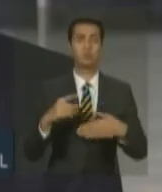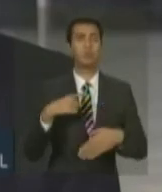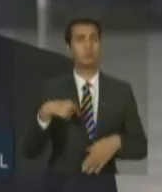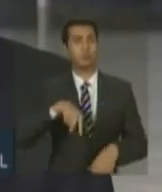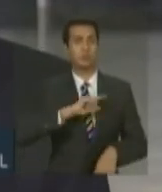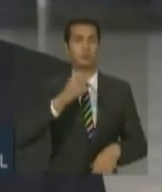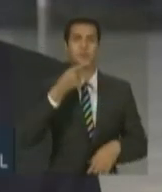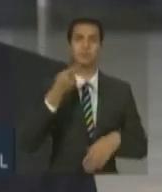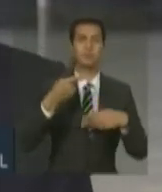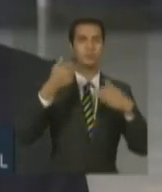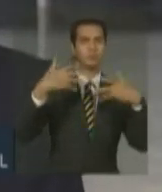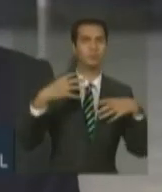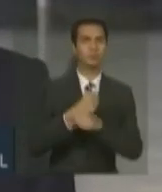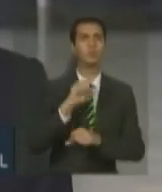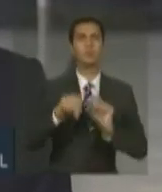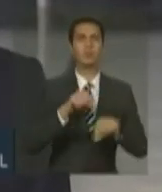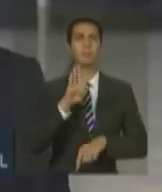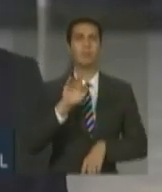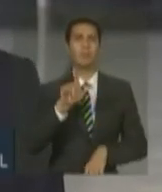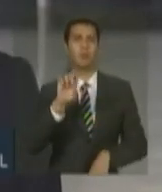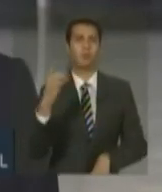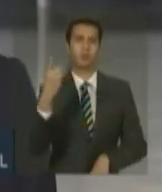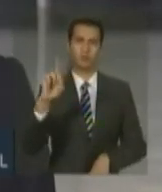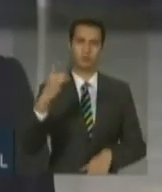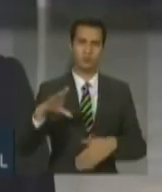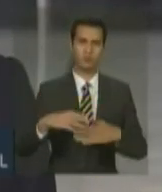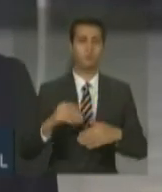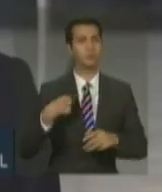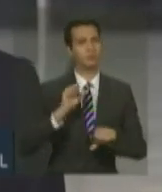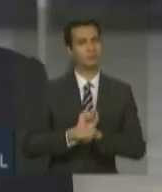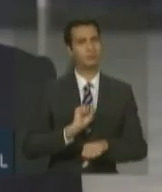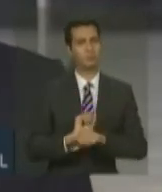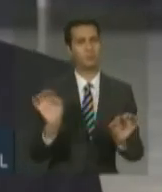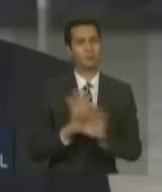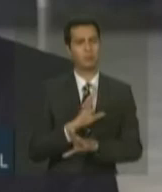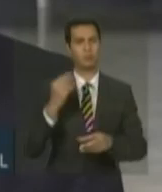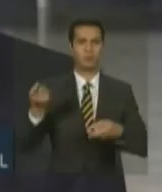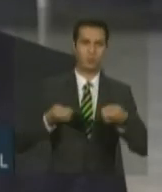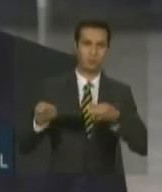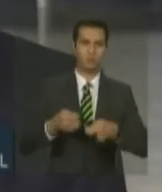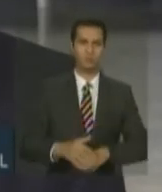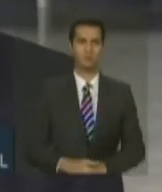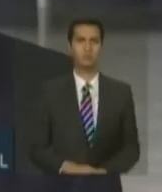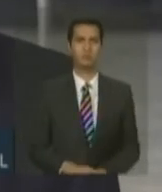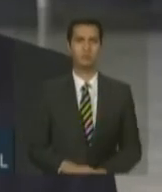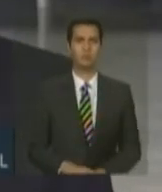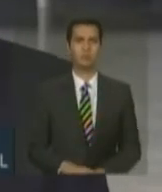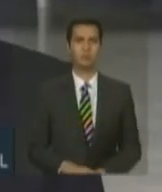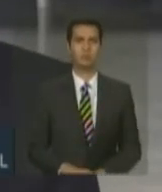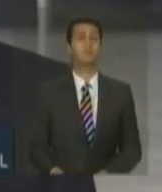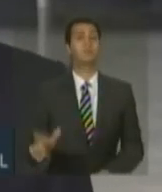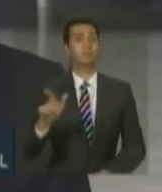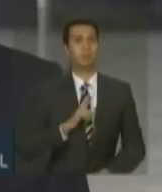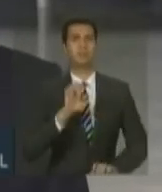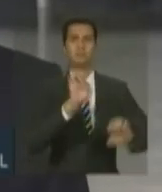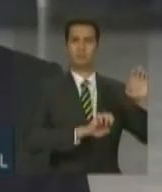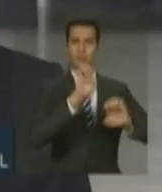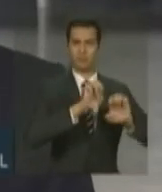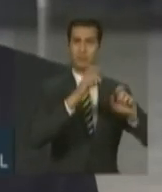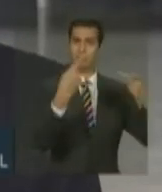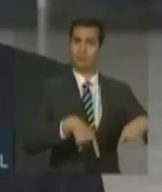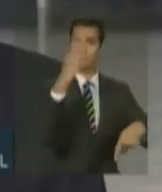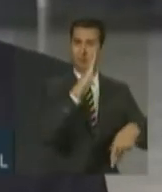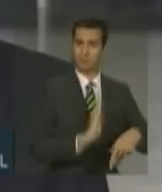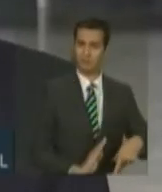dólares. Vamos aguardar a conclusão da negociação. Tem parceiros, tem parceiros nacionais que nós estamos